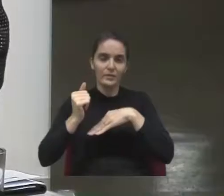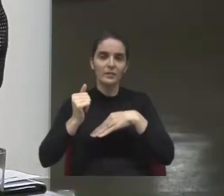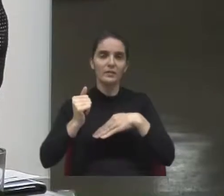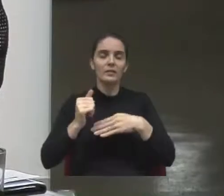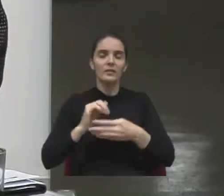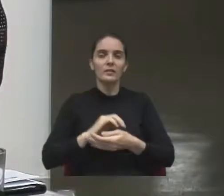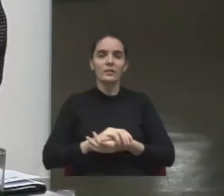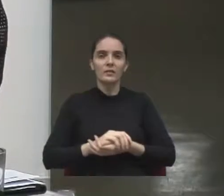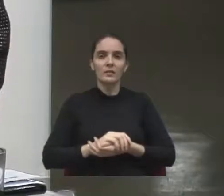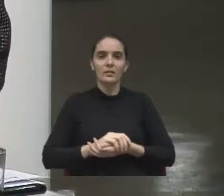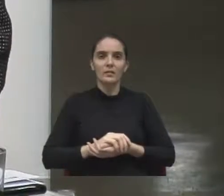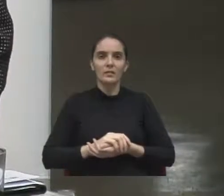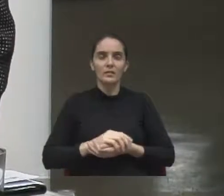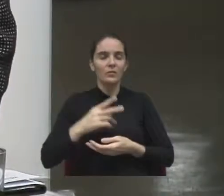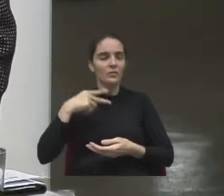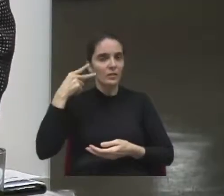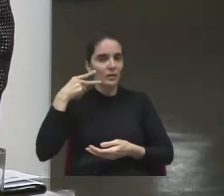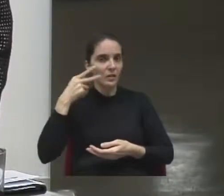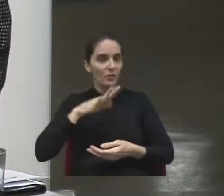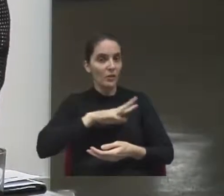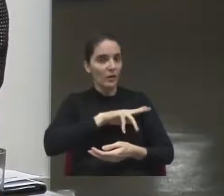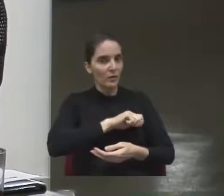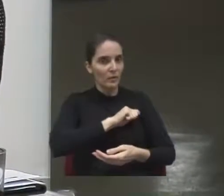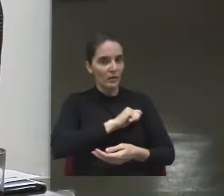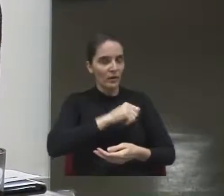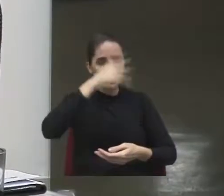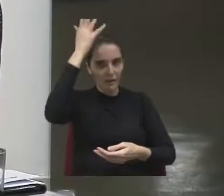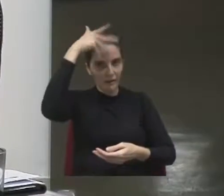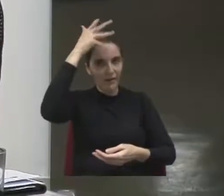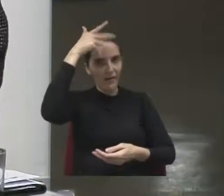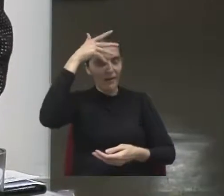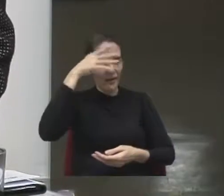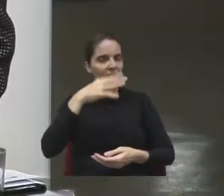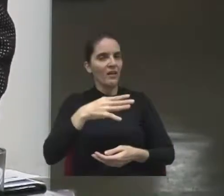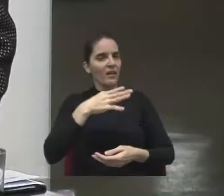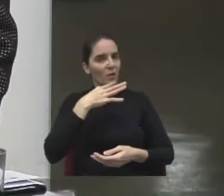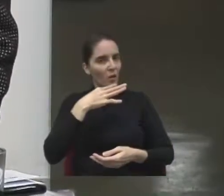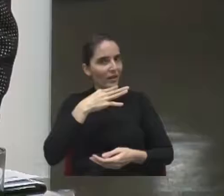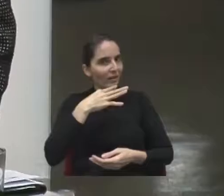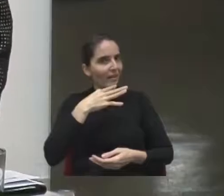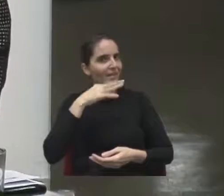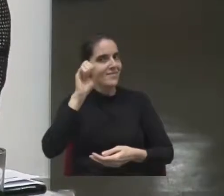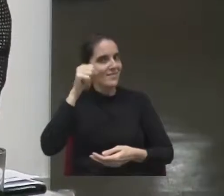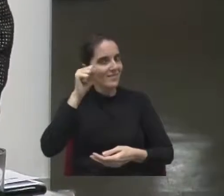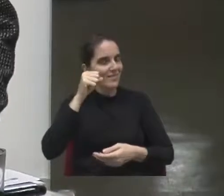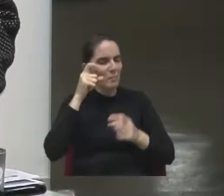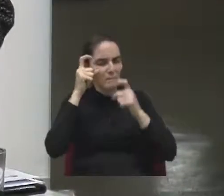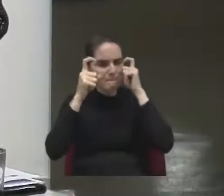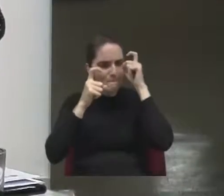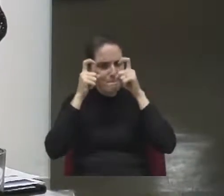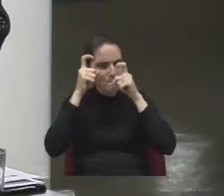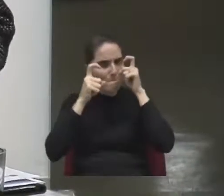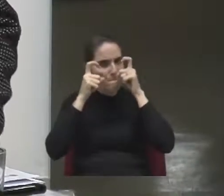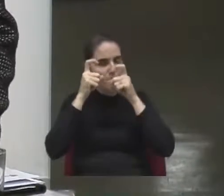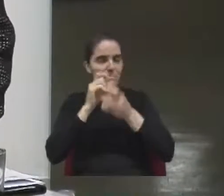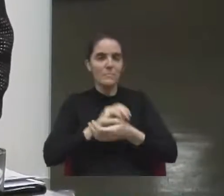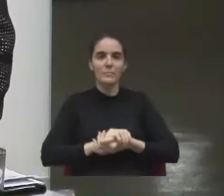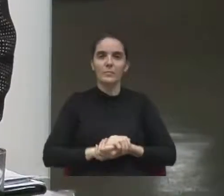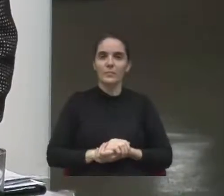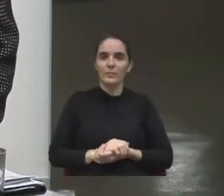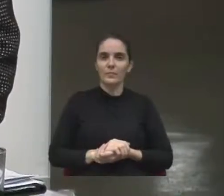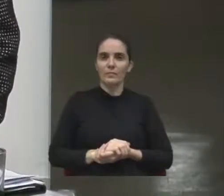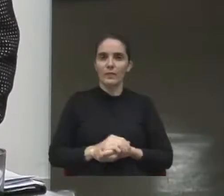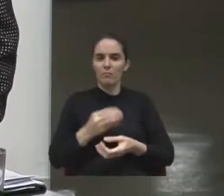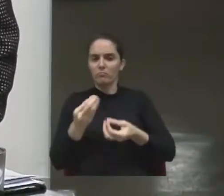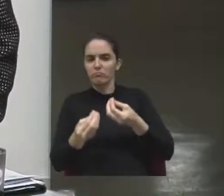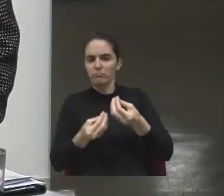por isso, e eu acompanhei a sua preocupação com a condução desse